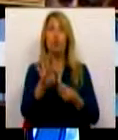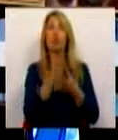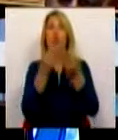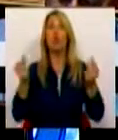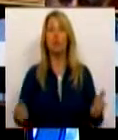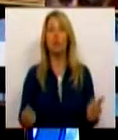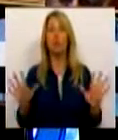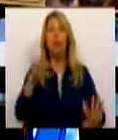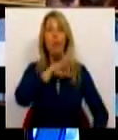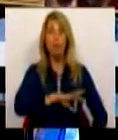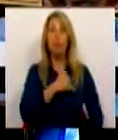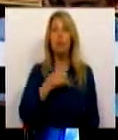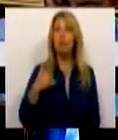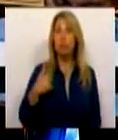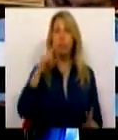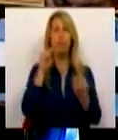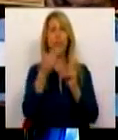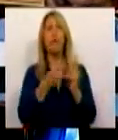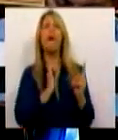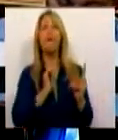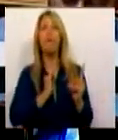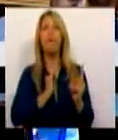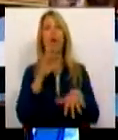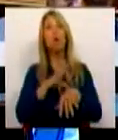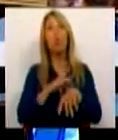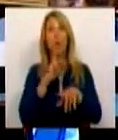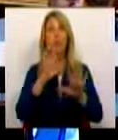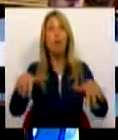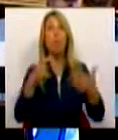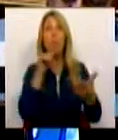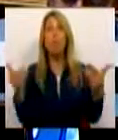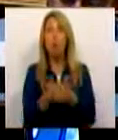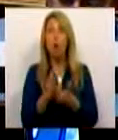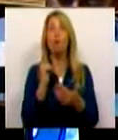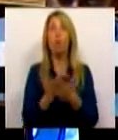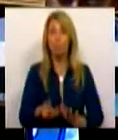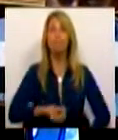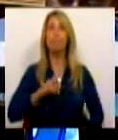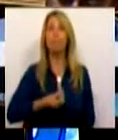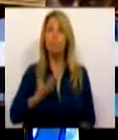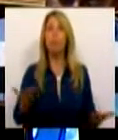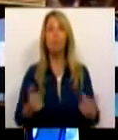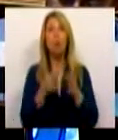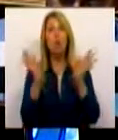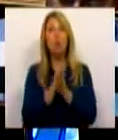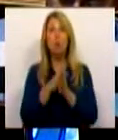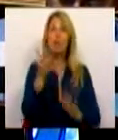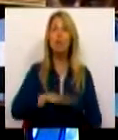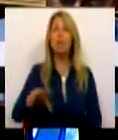saúde, a minha perspectiva é que todas as doenças com e sem potencial letal são preocupantes. Todas as situações virais ou